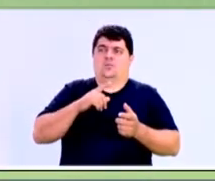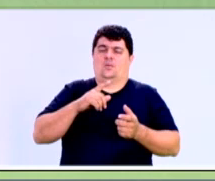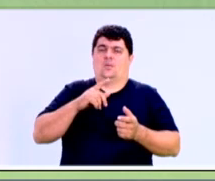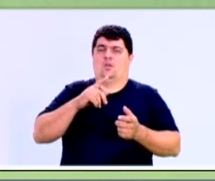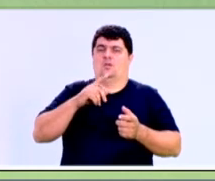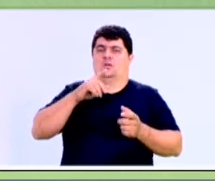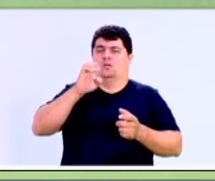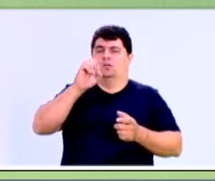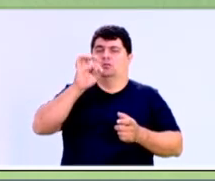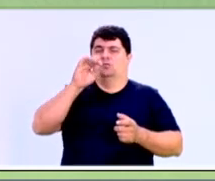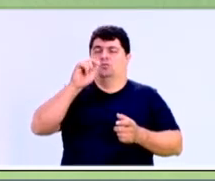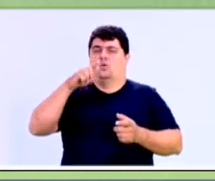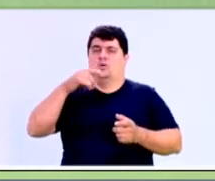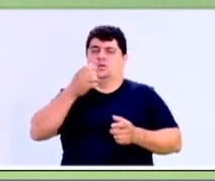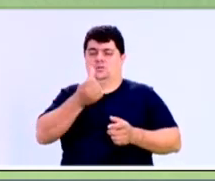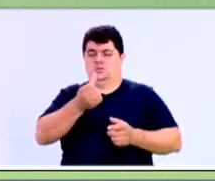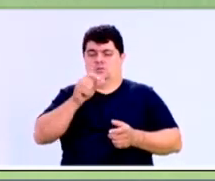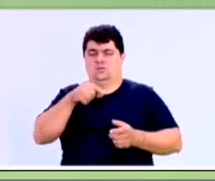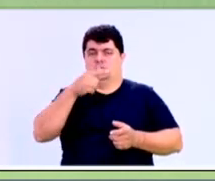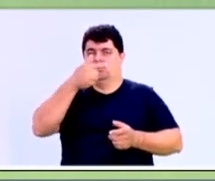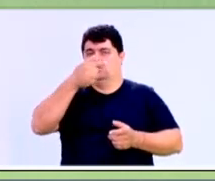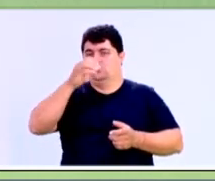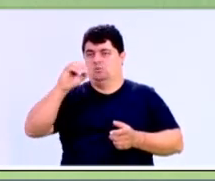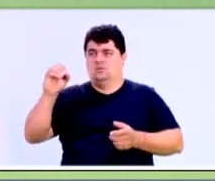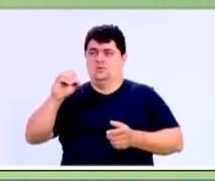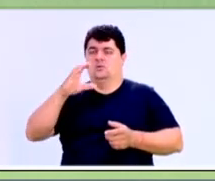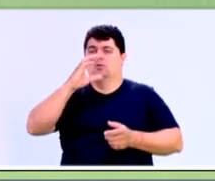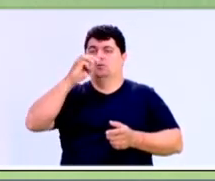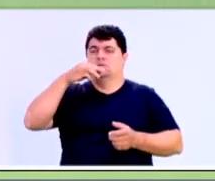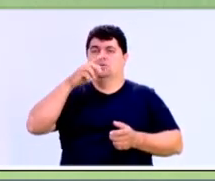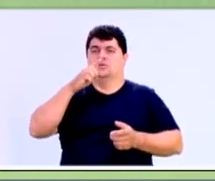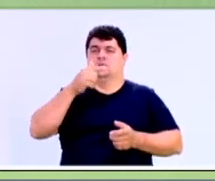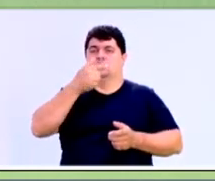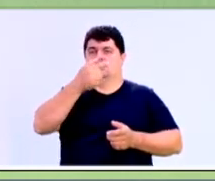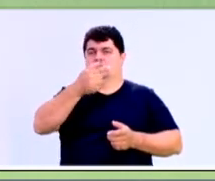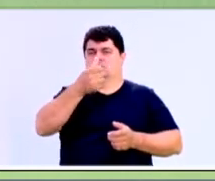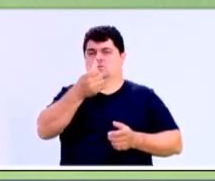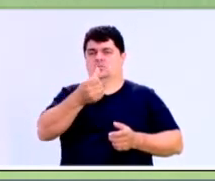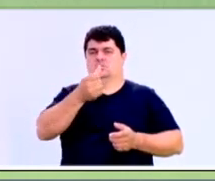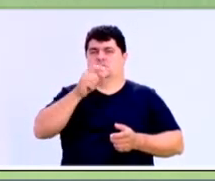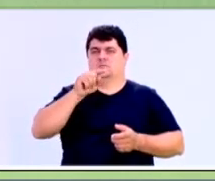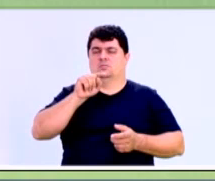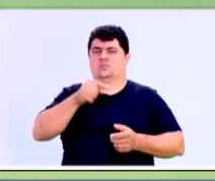estoque é 6.700. E o meu CMV? Meu CMV é